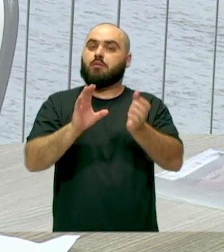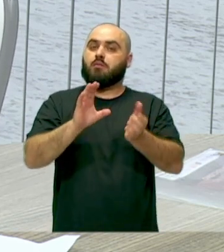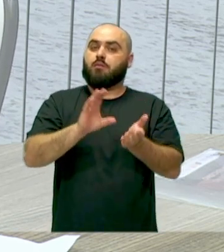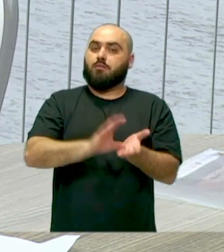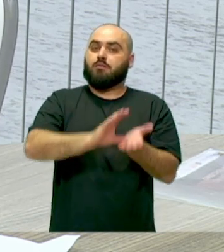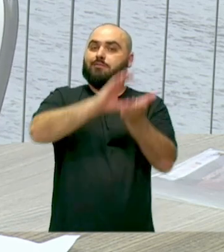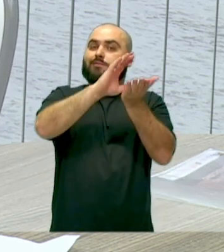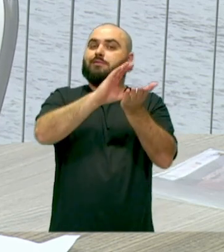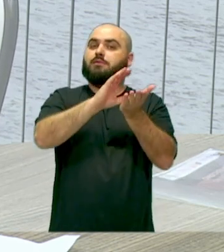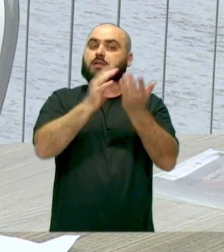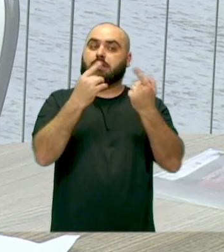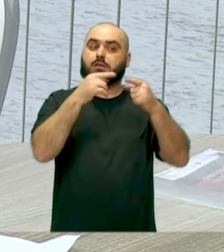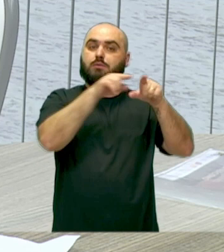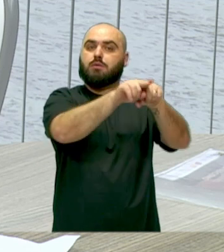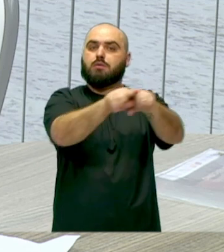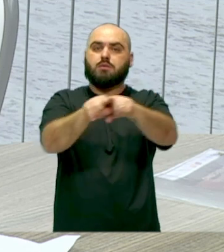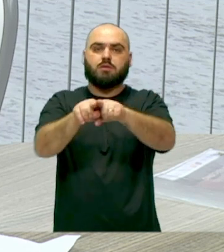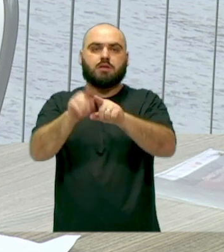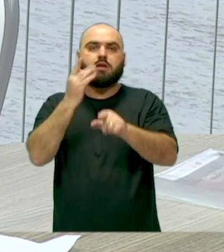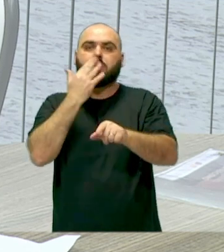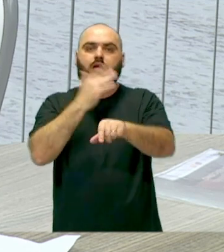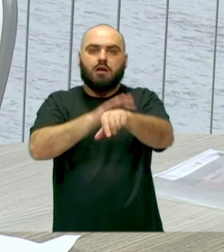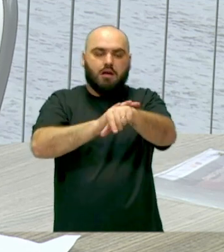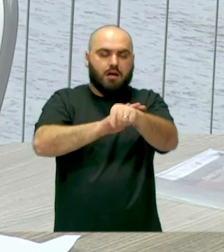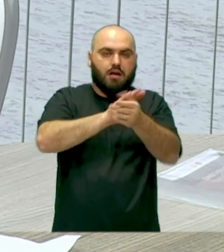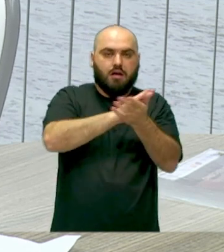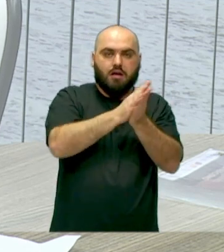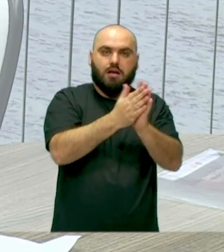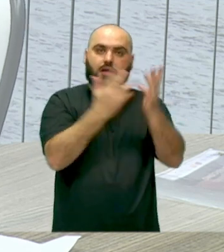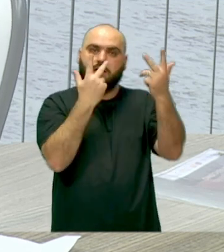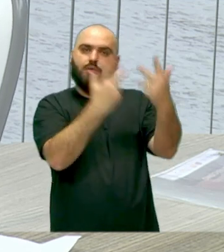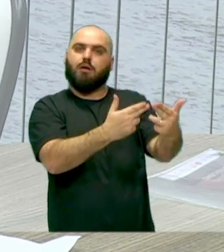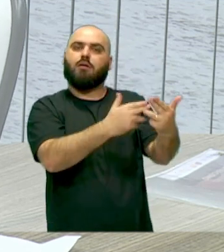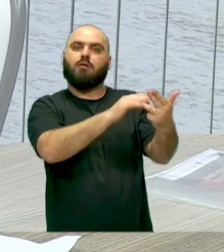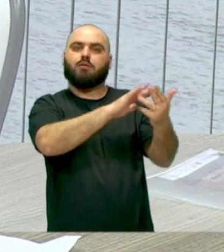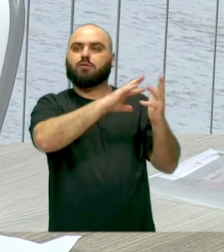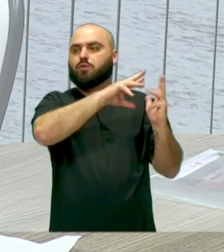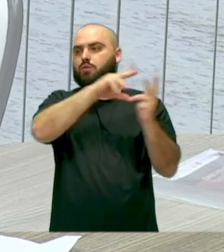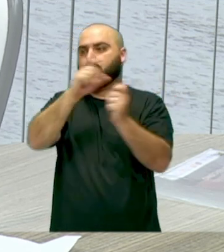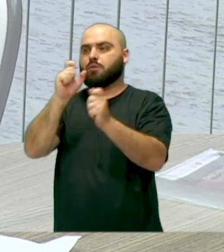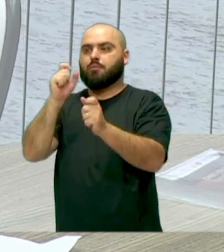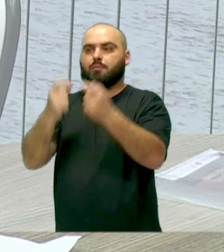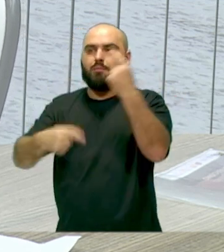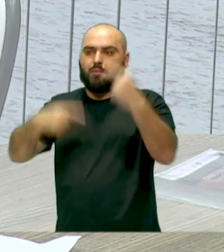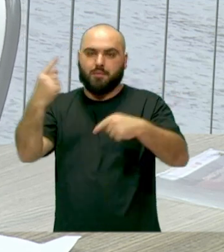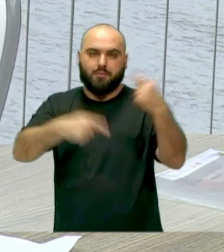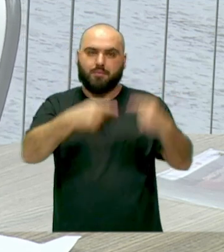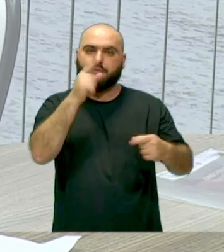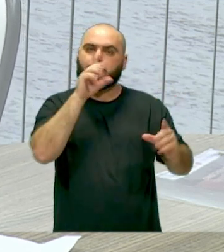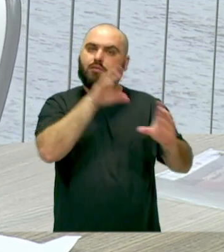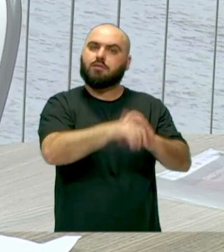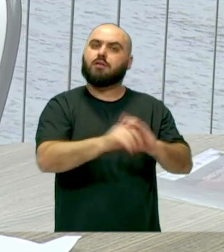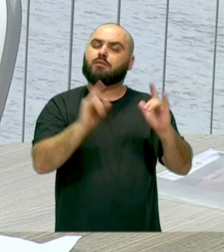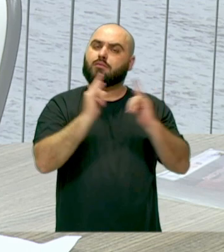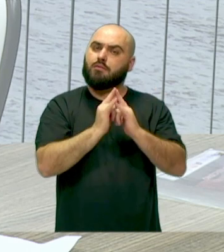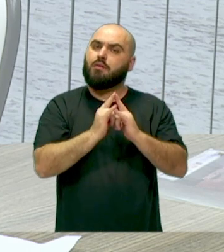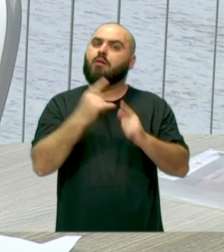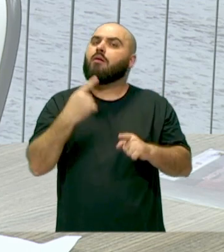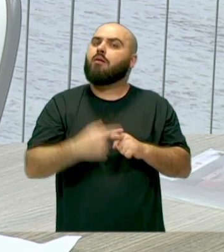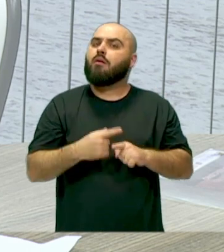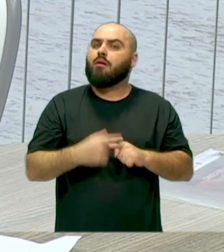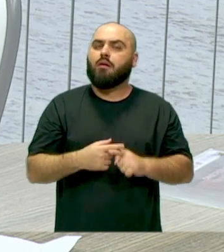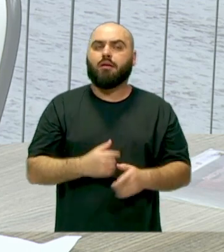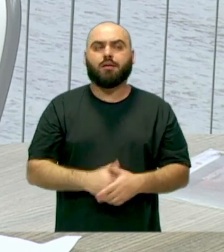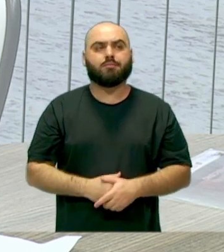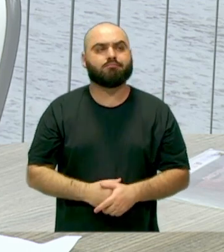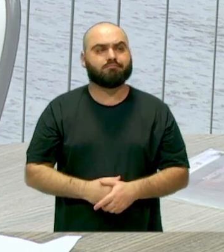igualdade racial para discutir essas questões institucionalmente, né? Porque até então a